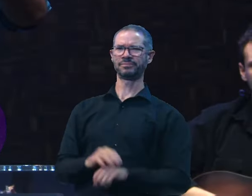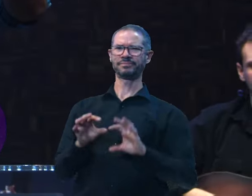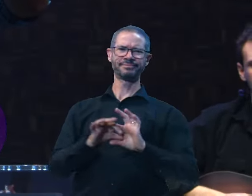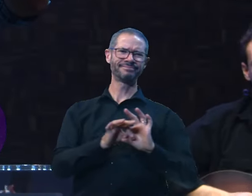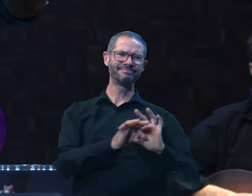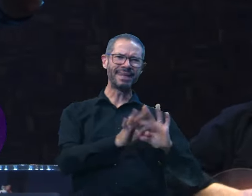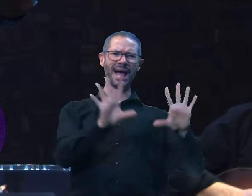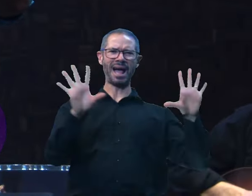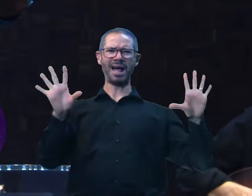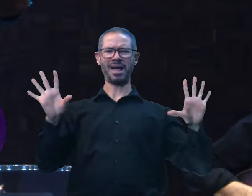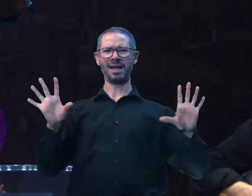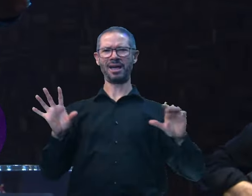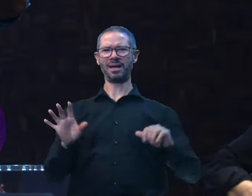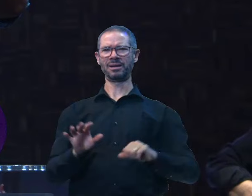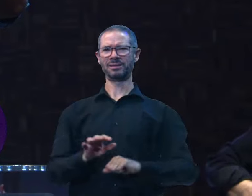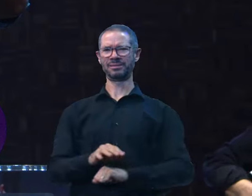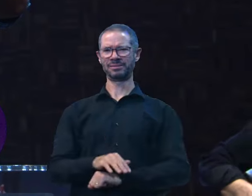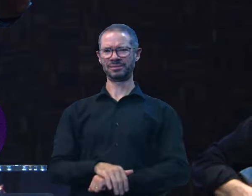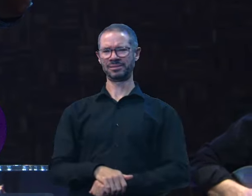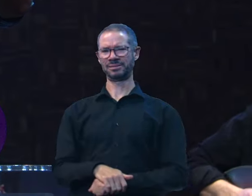aí.